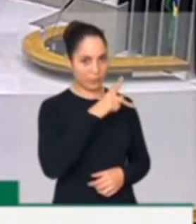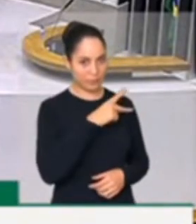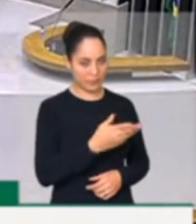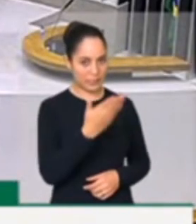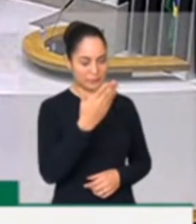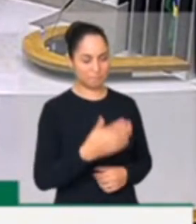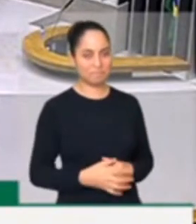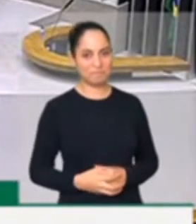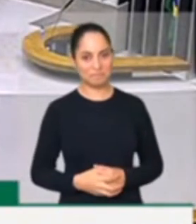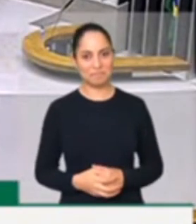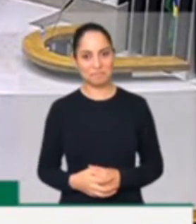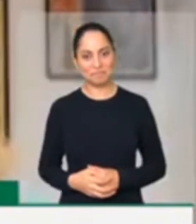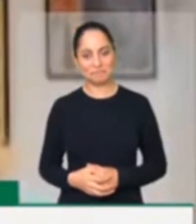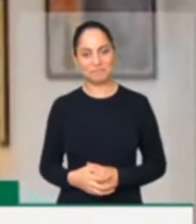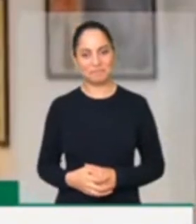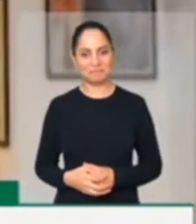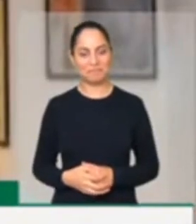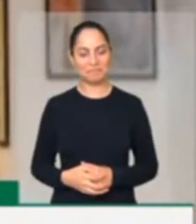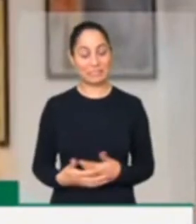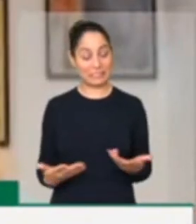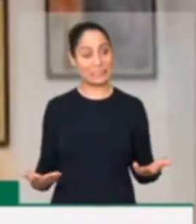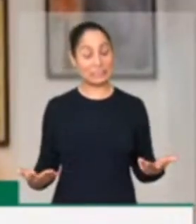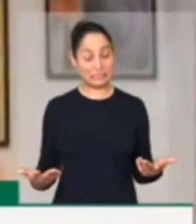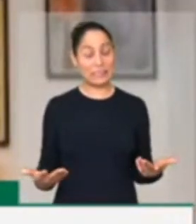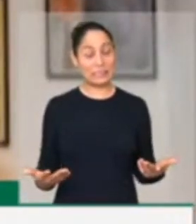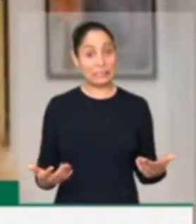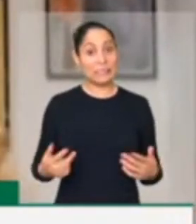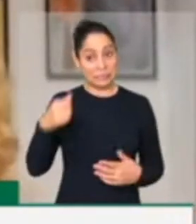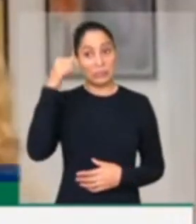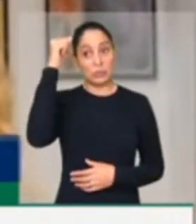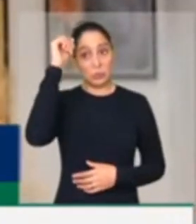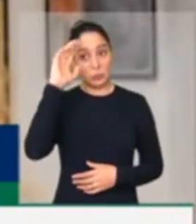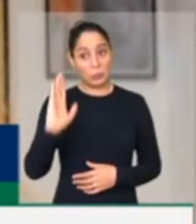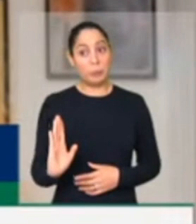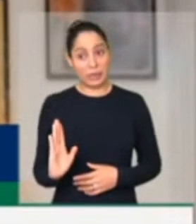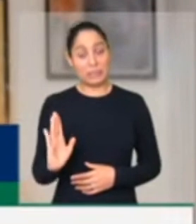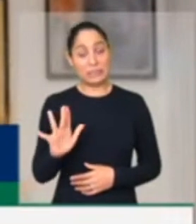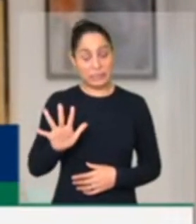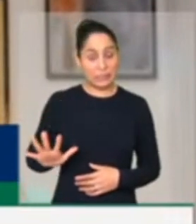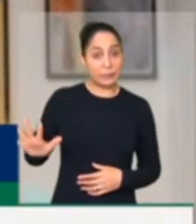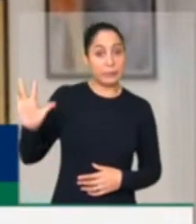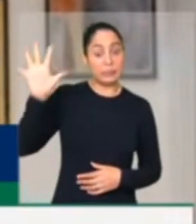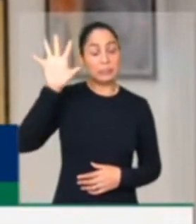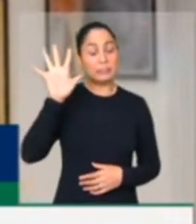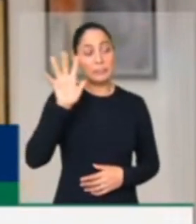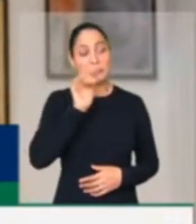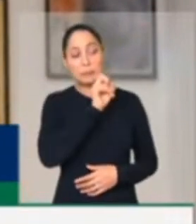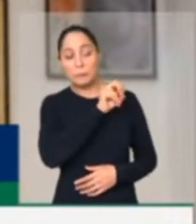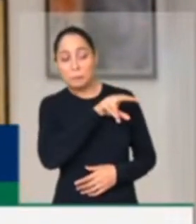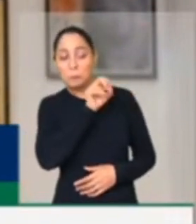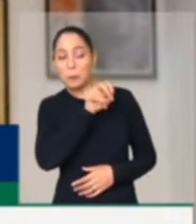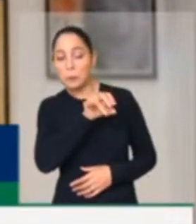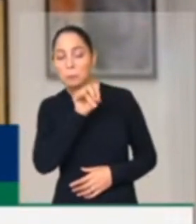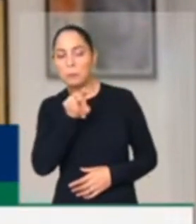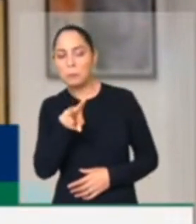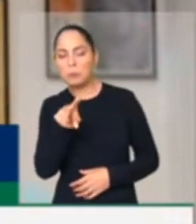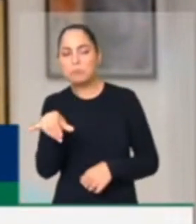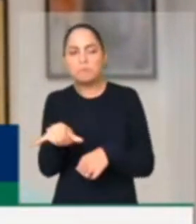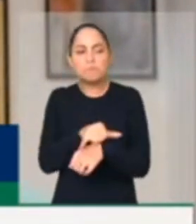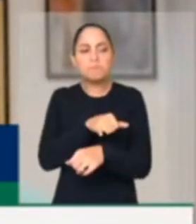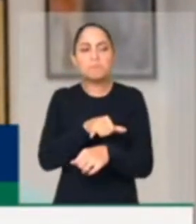cada vez o Brasil vai percebendo para que lugar nós estamos caminhando. Nós